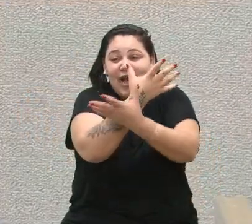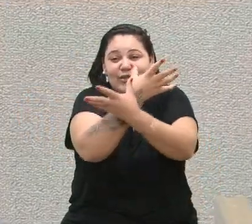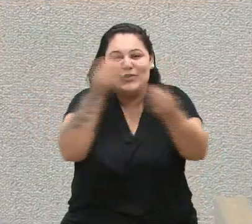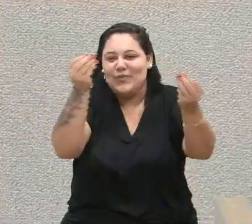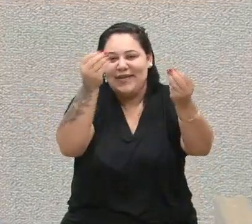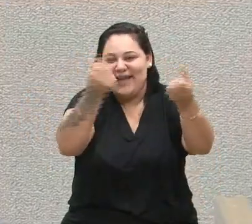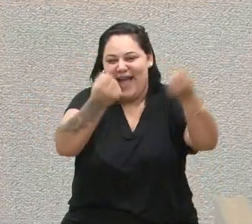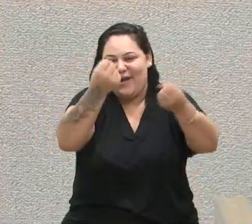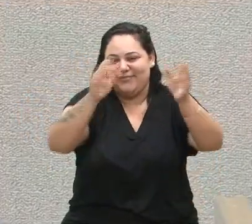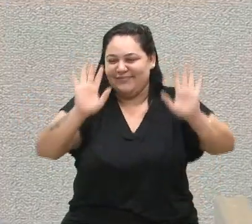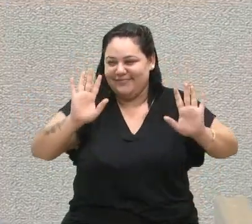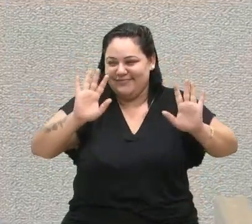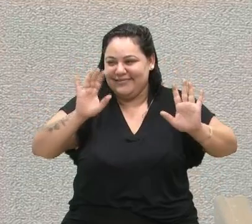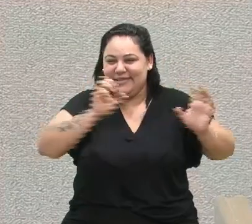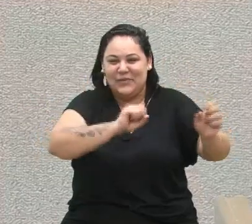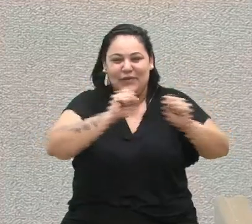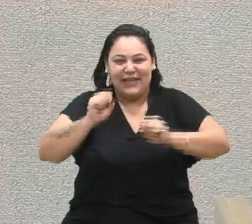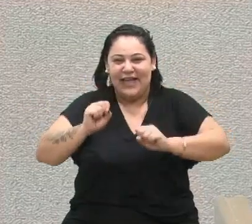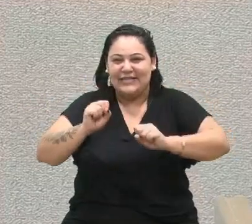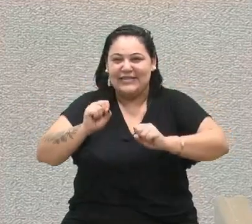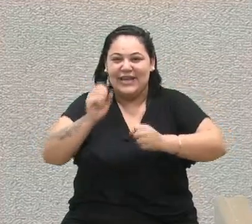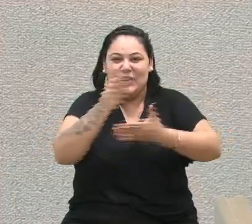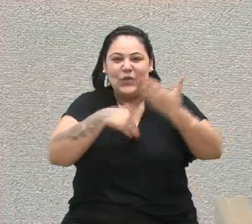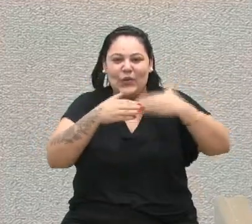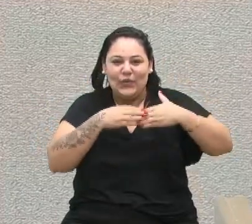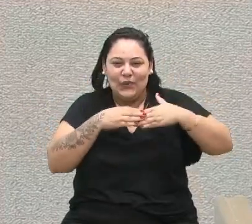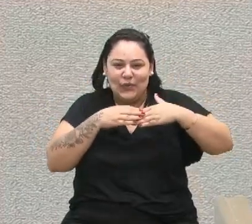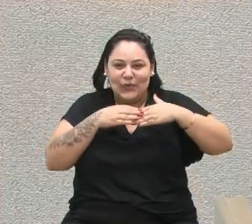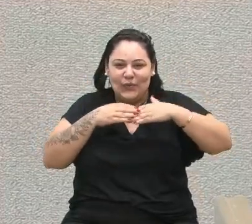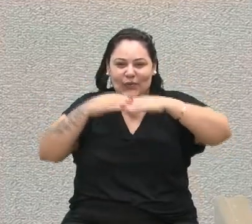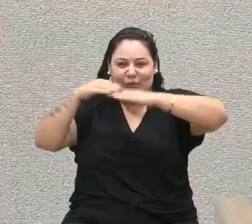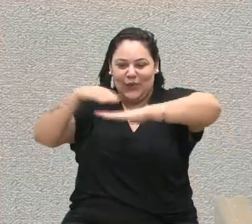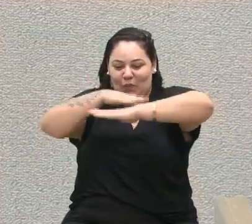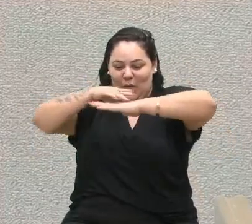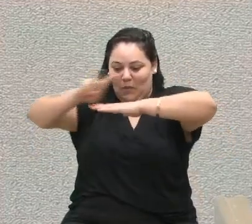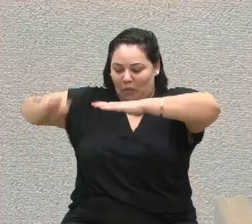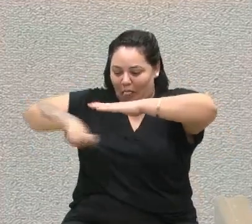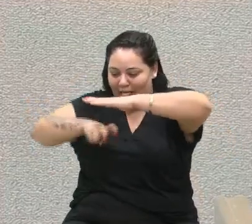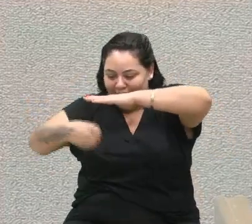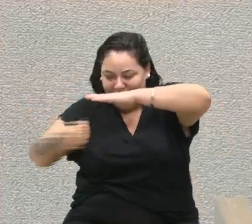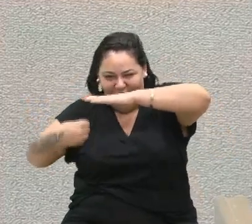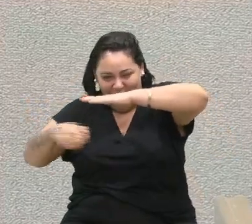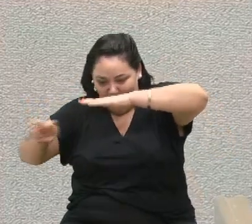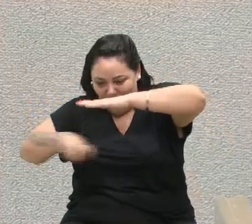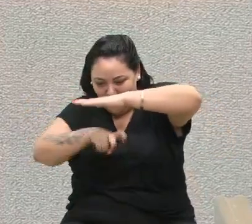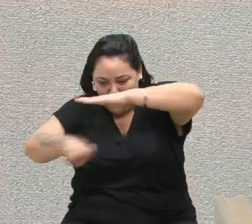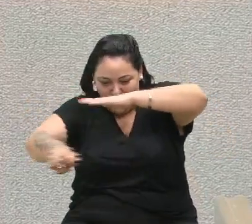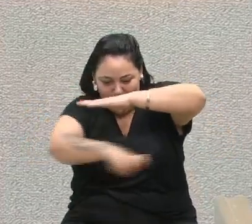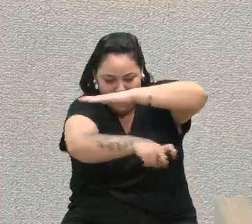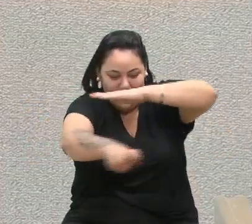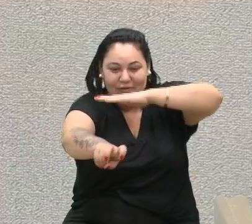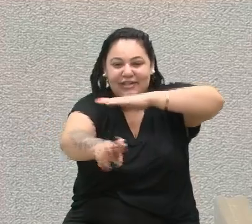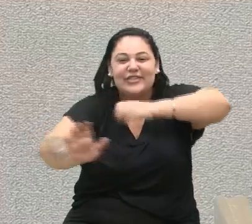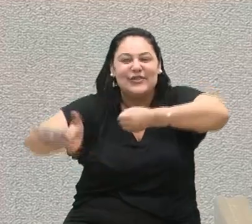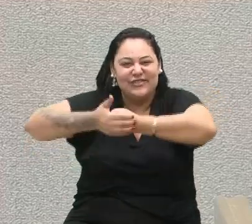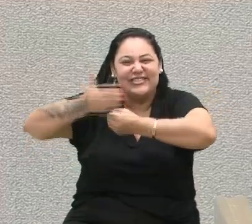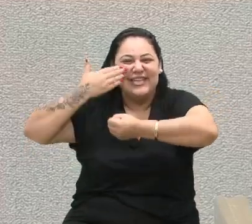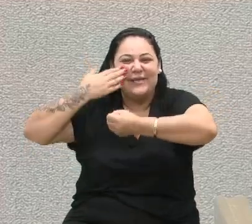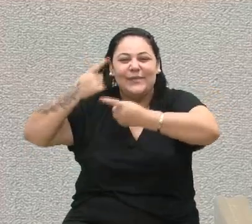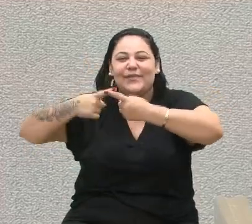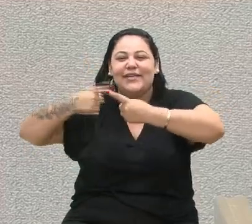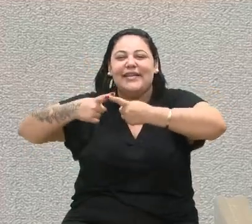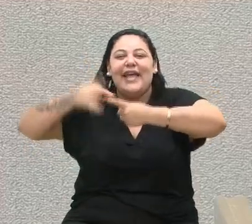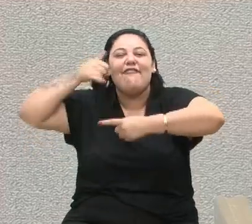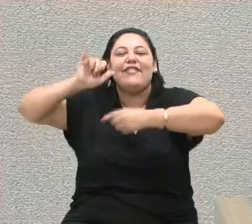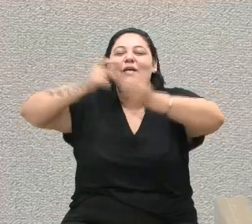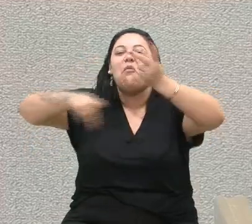Se pudesse ser tudo subterrâneo, sem, aí sim seria, eu acho que uma situação ideal, né? Que não fica tão poluído,